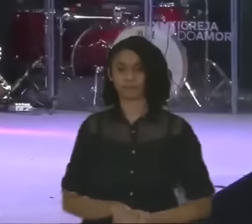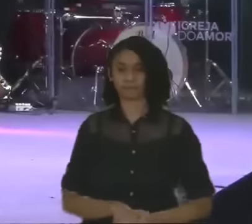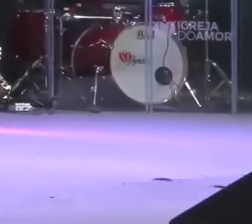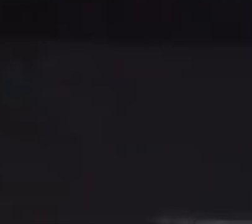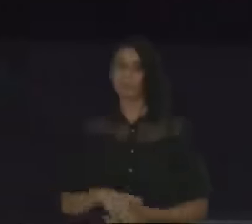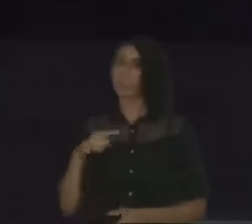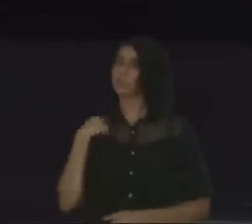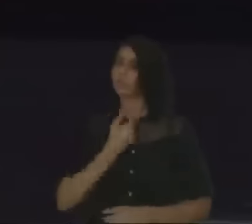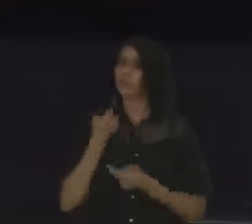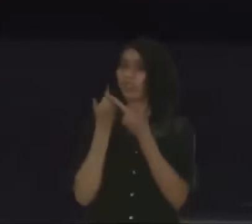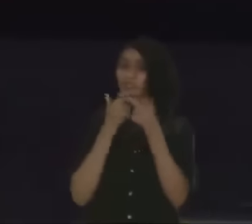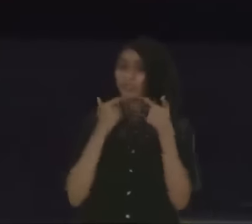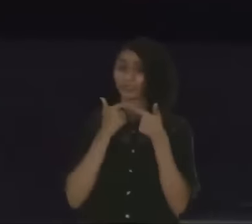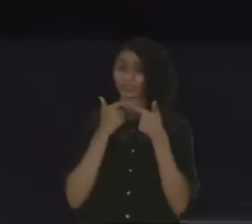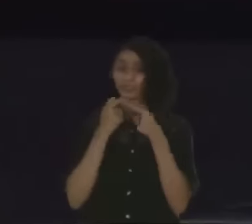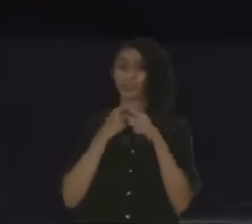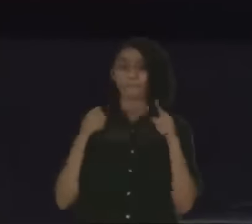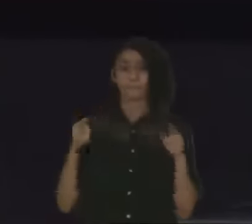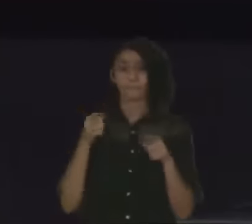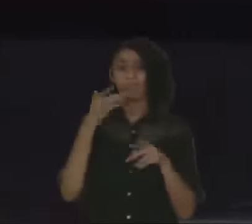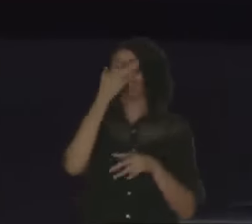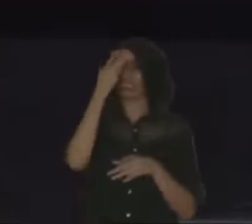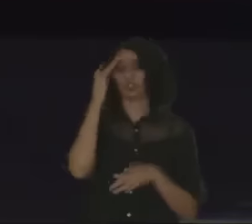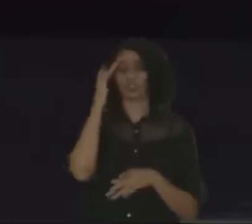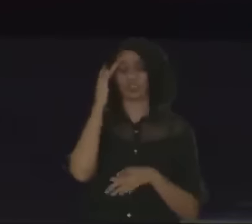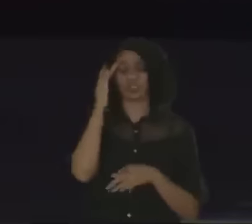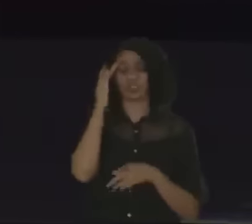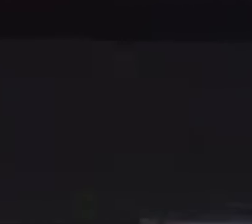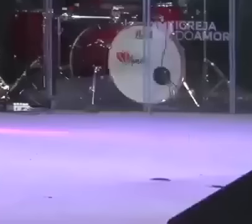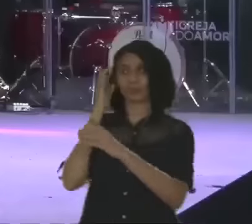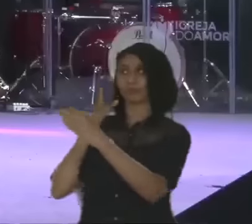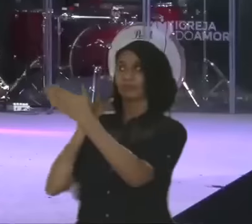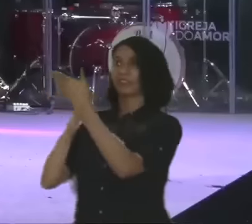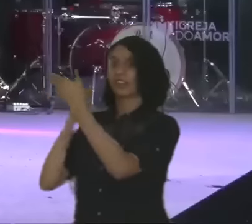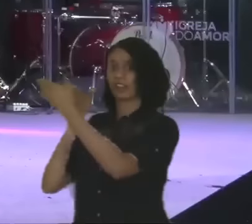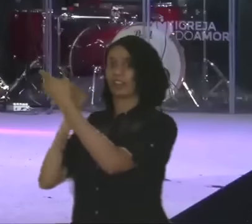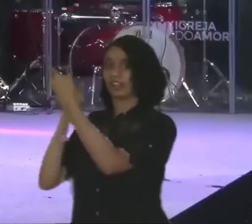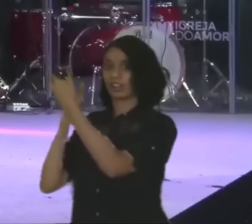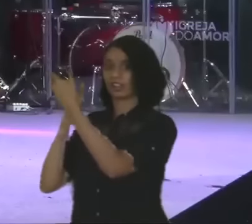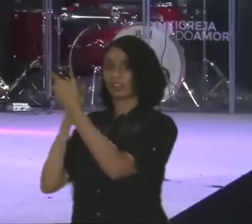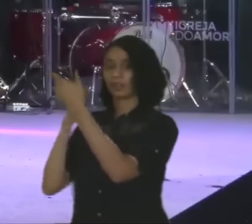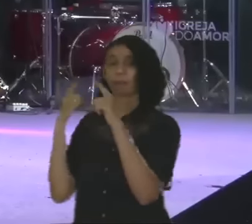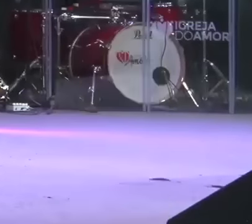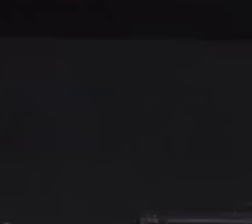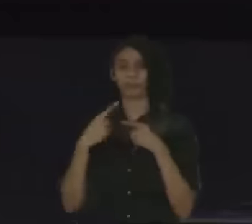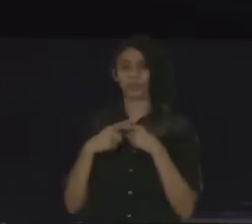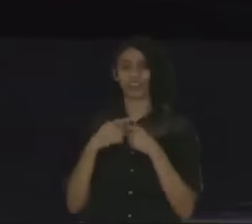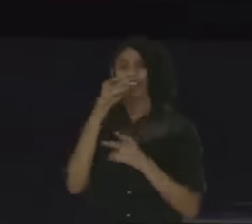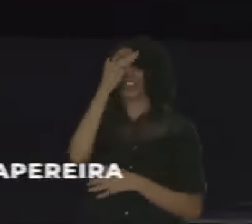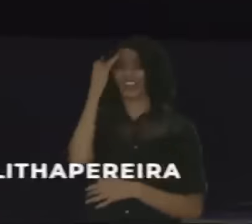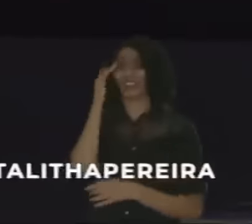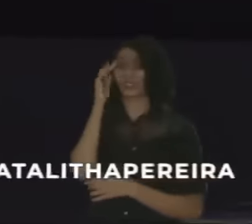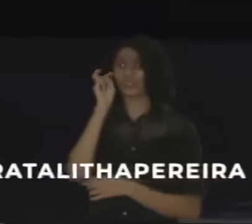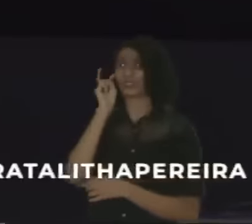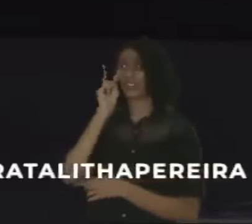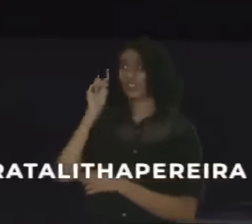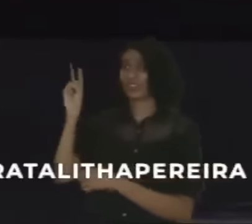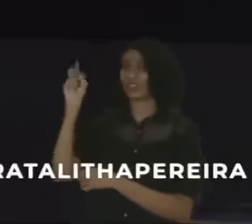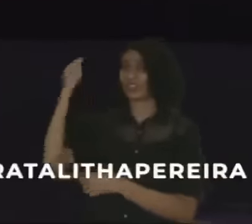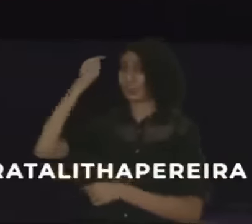a gente rir mas é isso que impede as pessoas de ter um relacionamento com Cristo sabe porque porque elas têm uma imagem